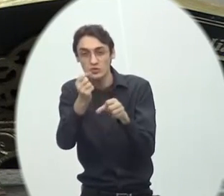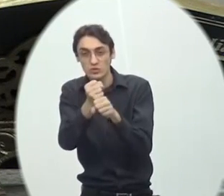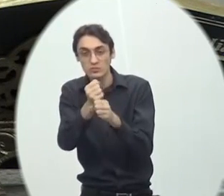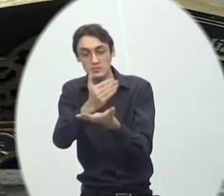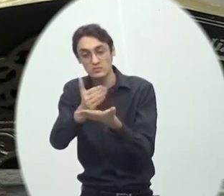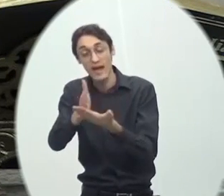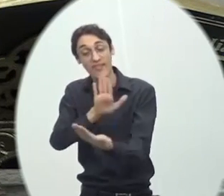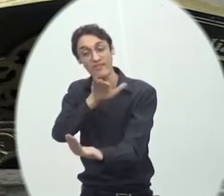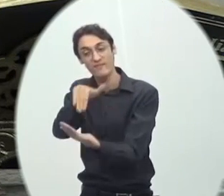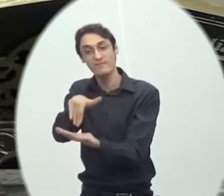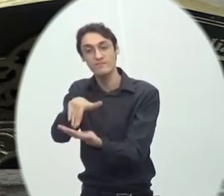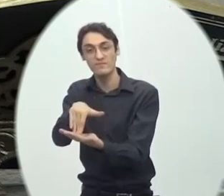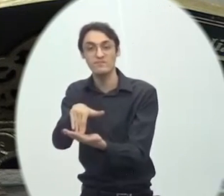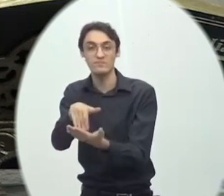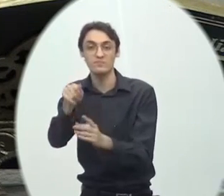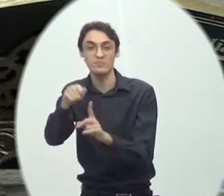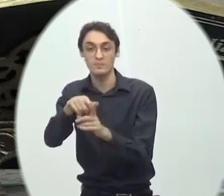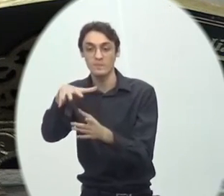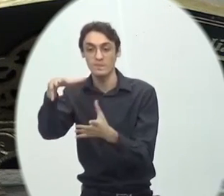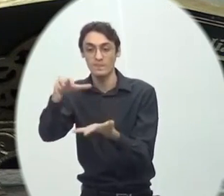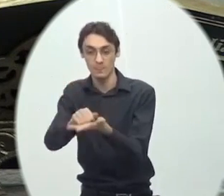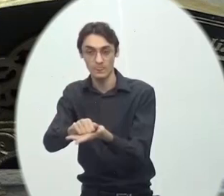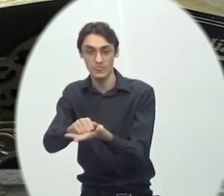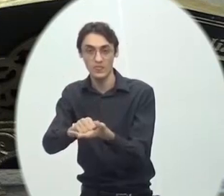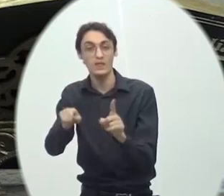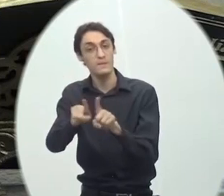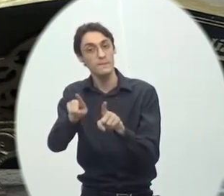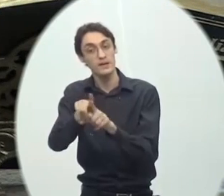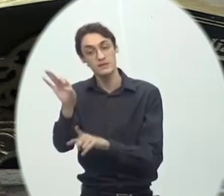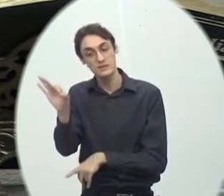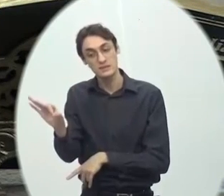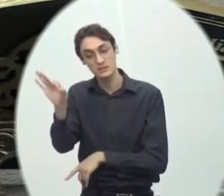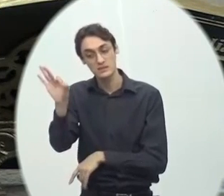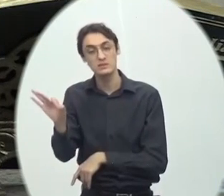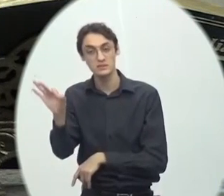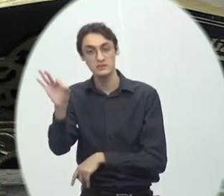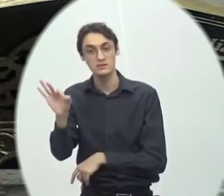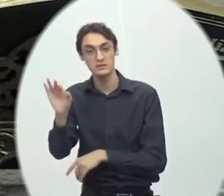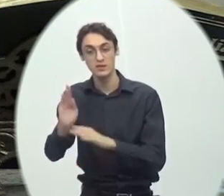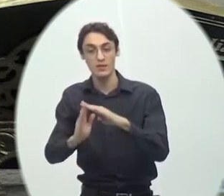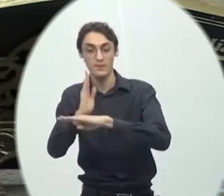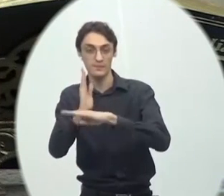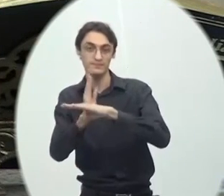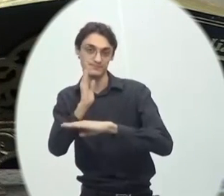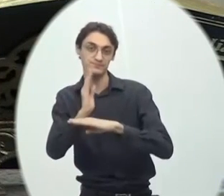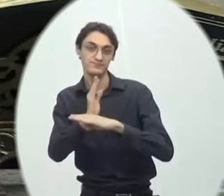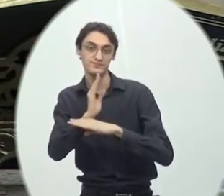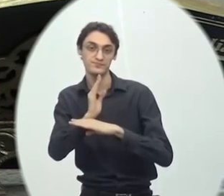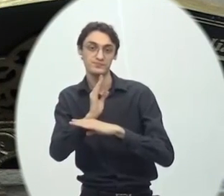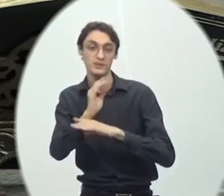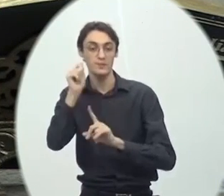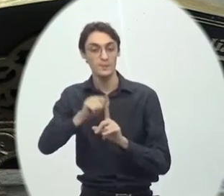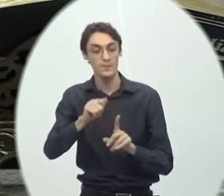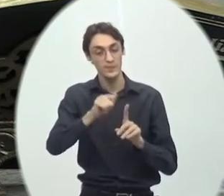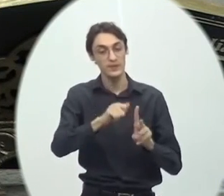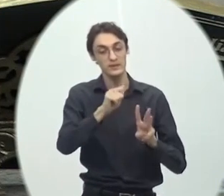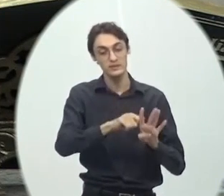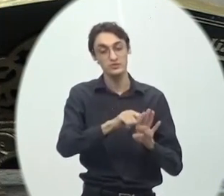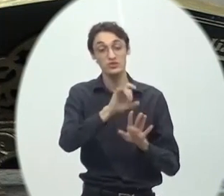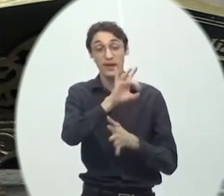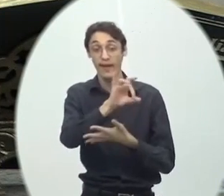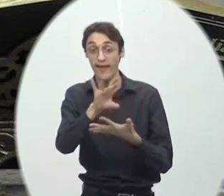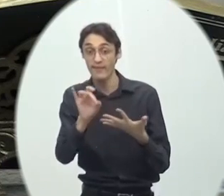até o fim do contrato e taxas dos encargos financeiros mensais de cada um